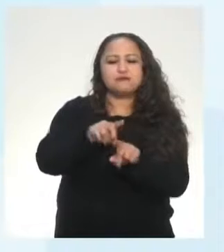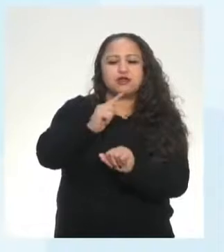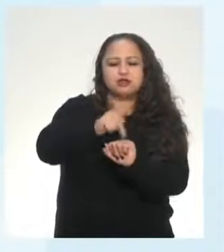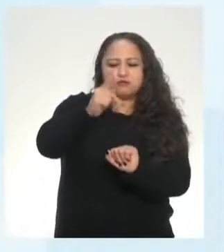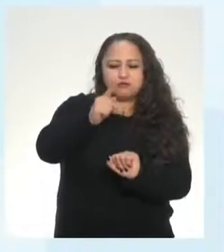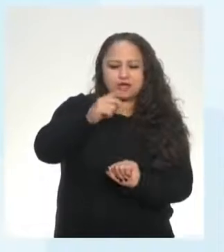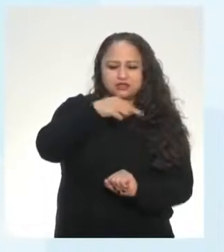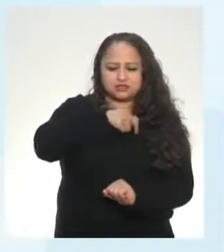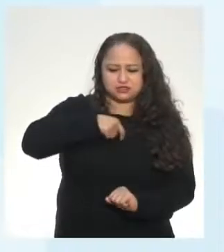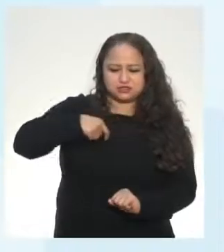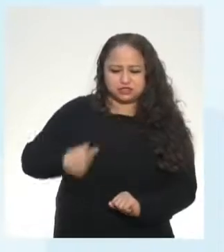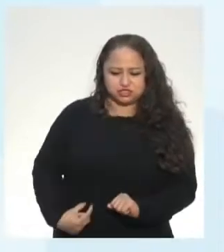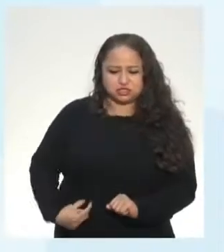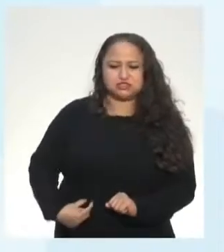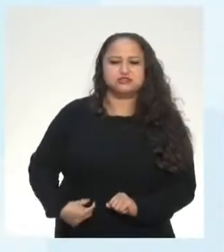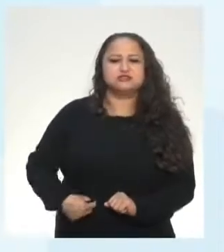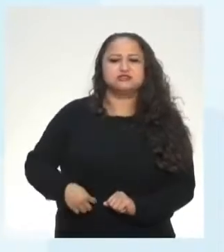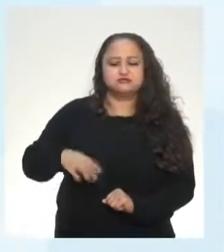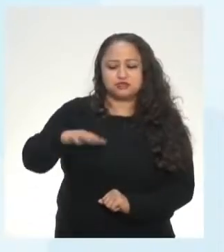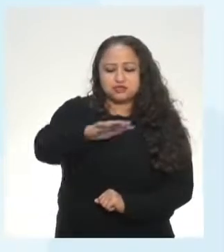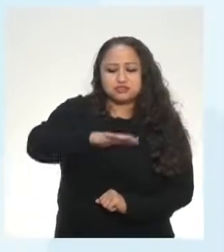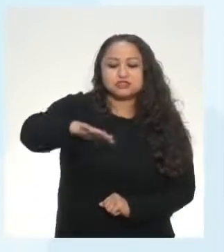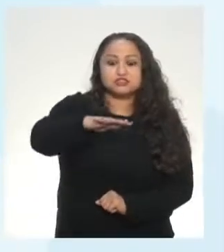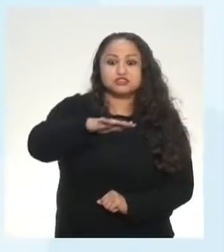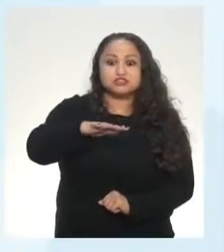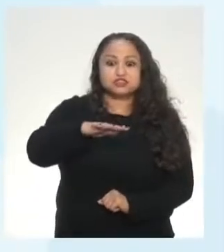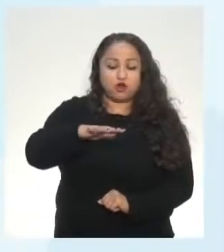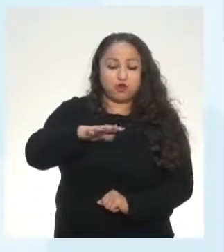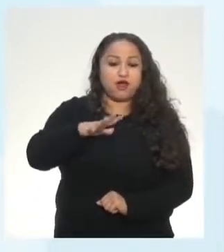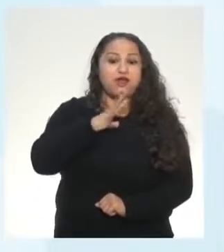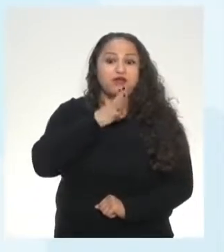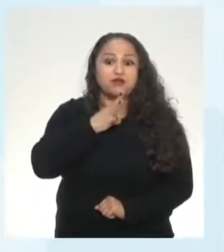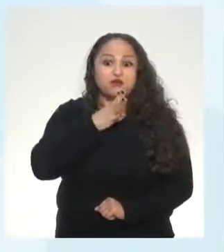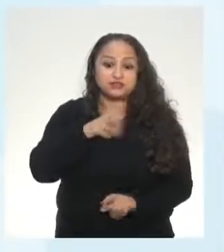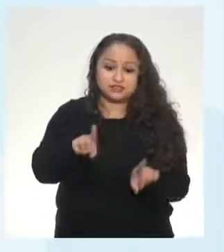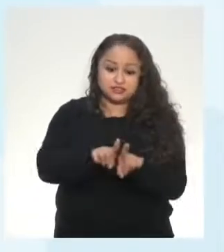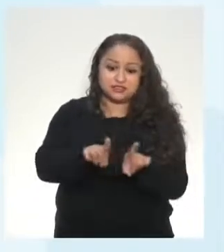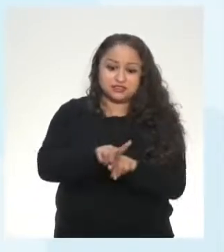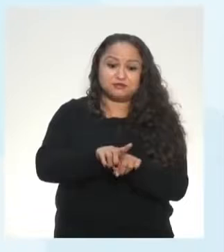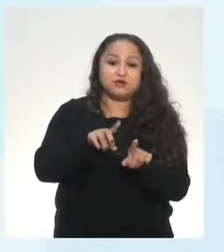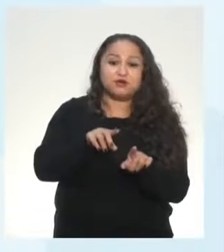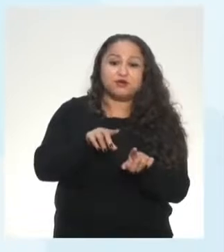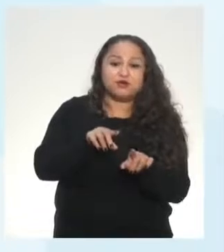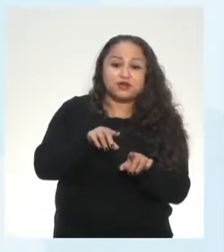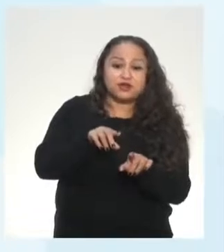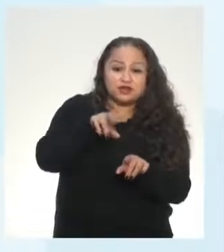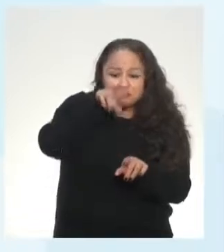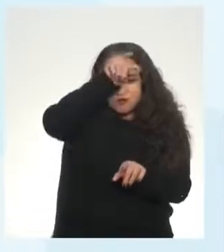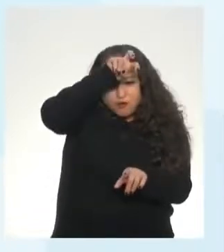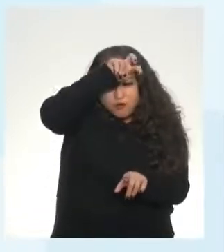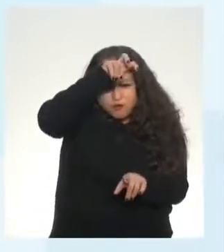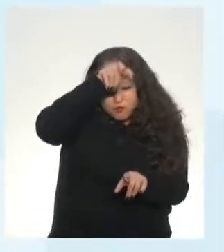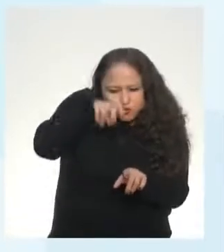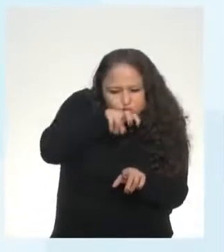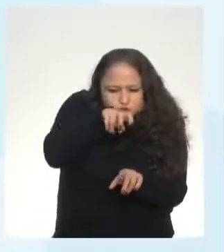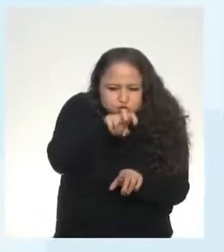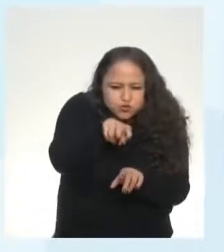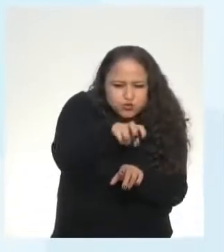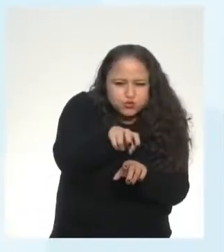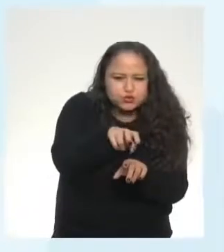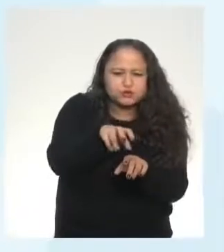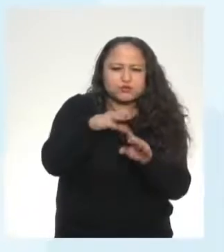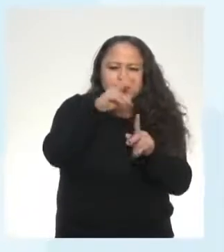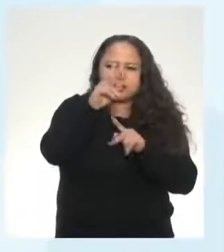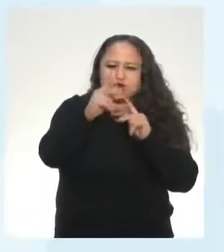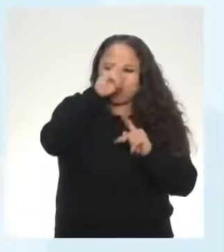Essa região aí é conhecida aí como formigueiro humano, né, para vocês verem a relação de contingente populacional que nós